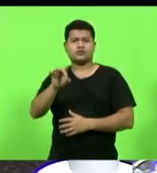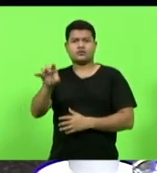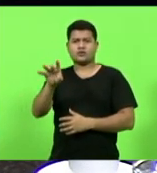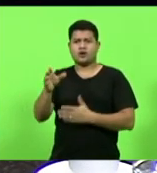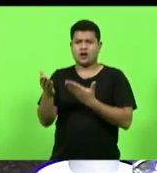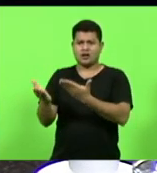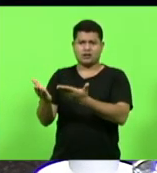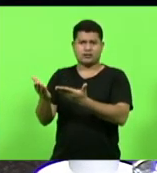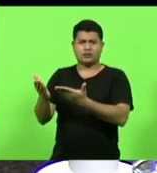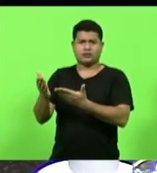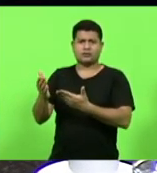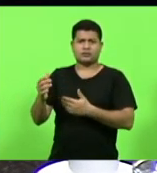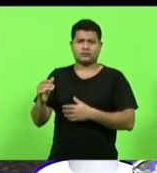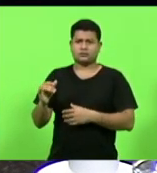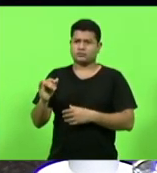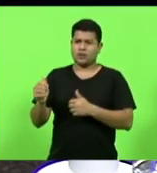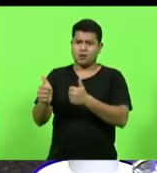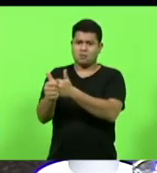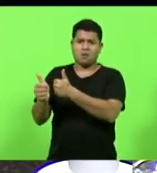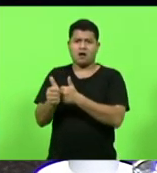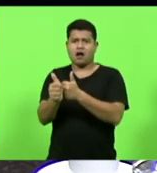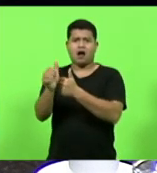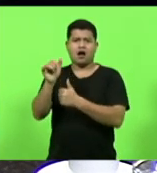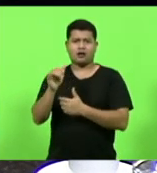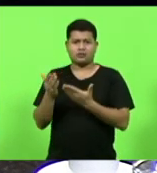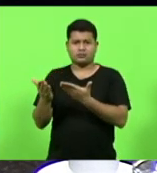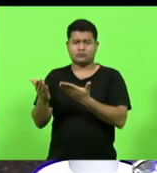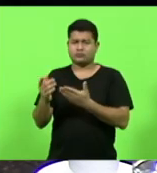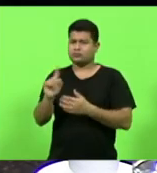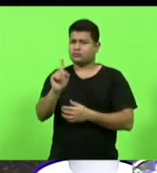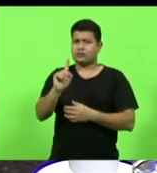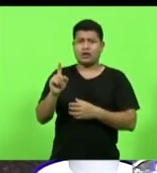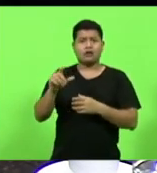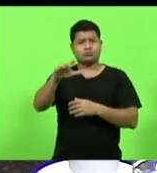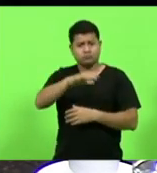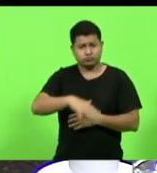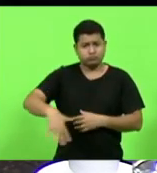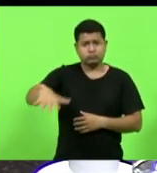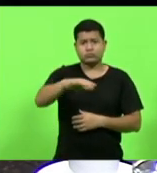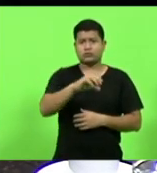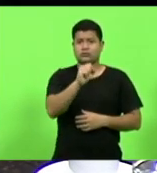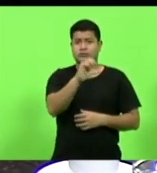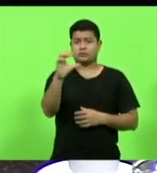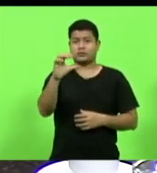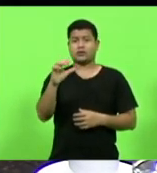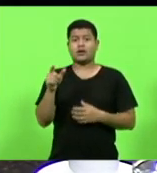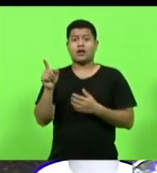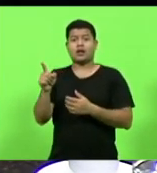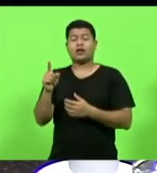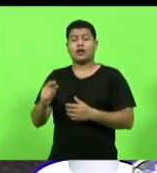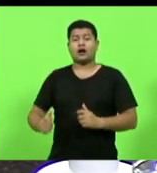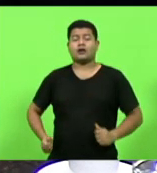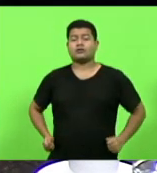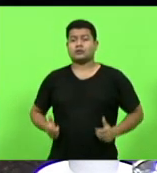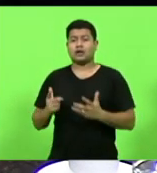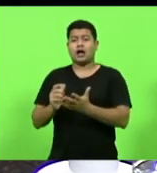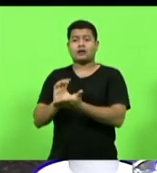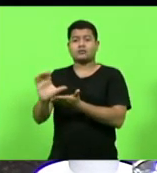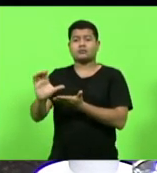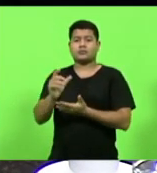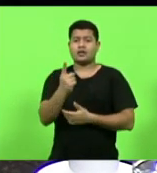ANFRE, mas para Santa Catarina como um todo. O Centro de Eventos Balneário Camboriú custou 160 milhões de